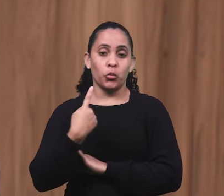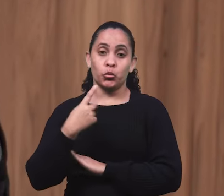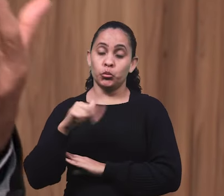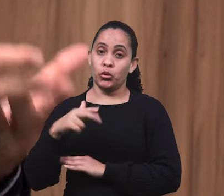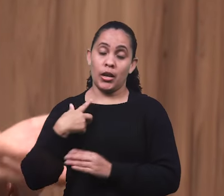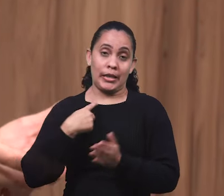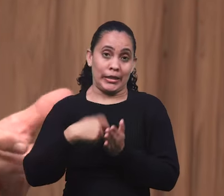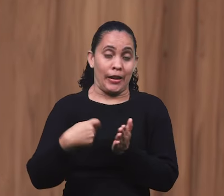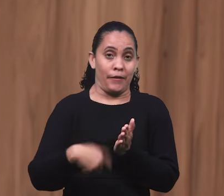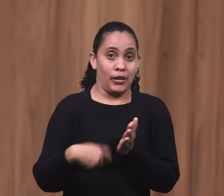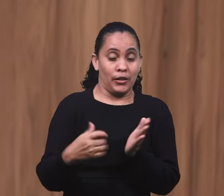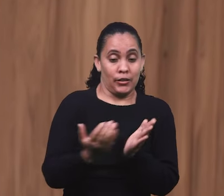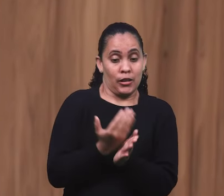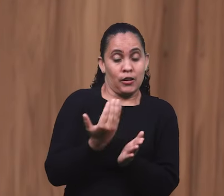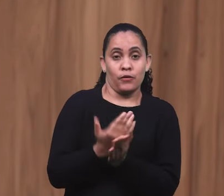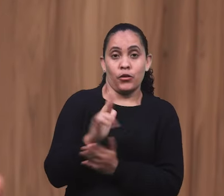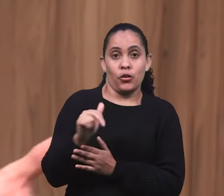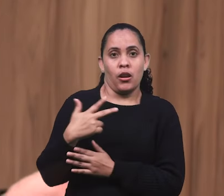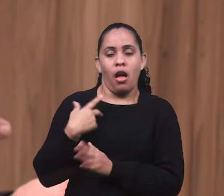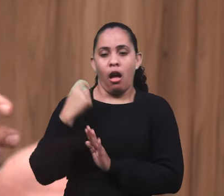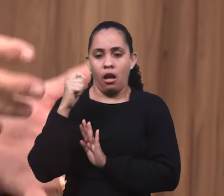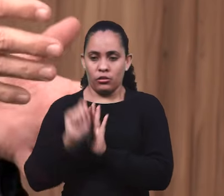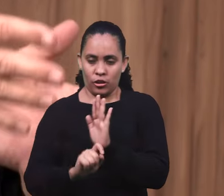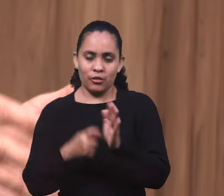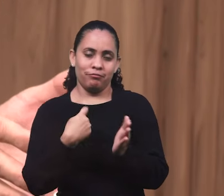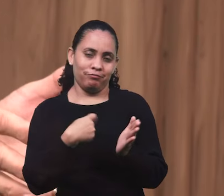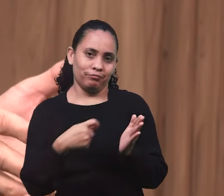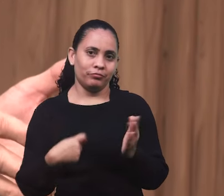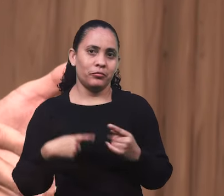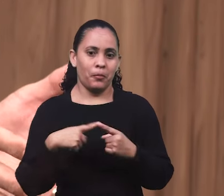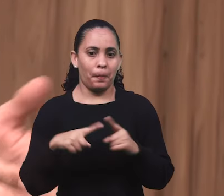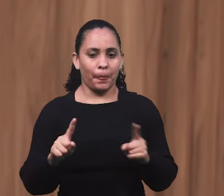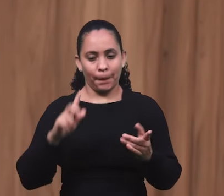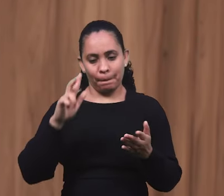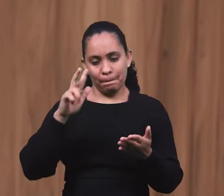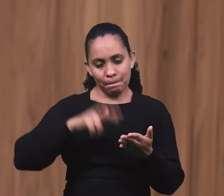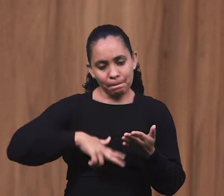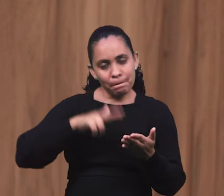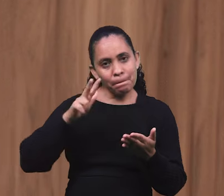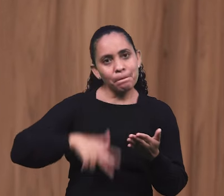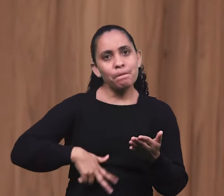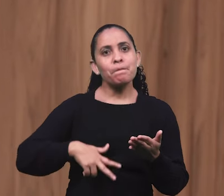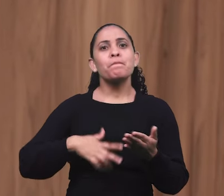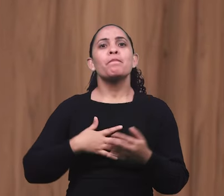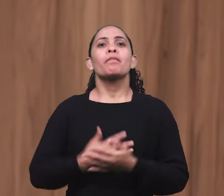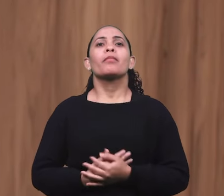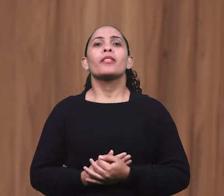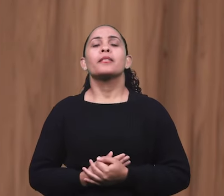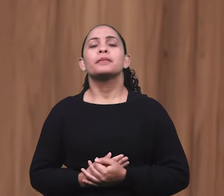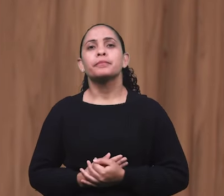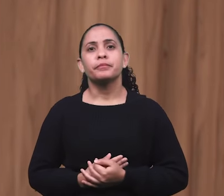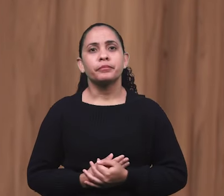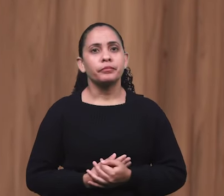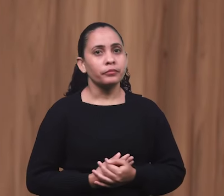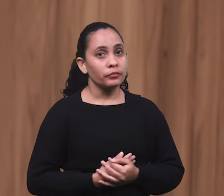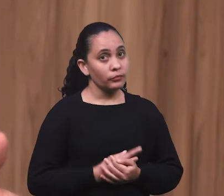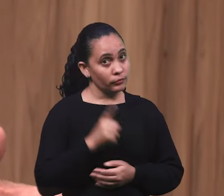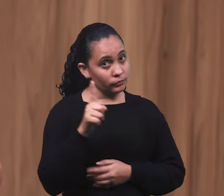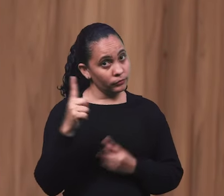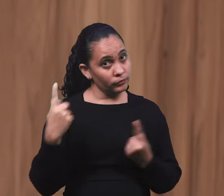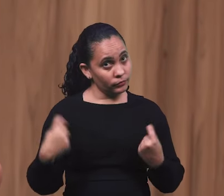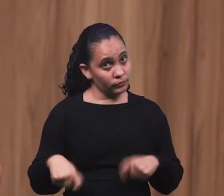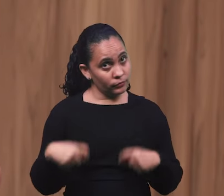mas eu sempre escrevo artigo, né? Mas livro não. Então eu acho que o que você deve